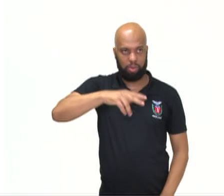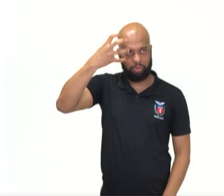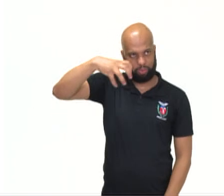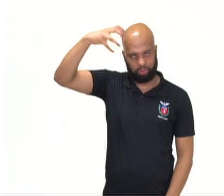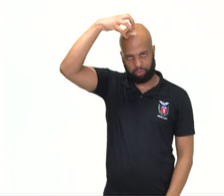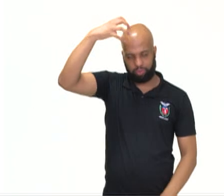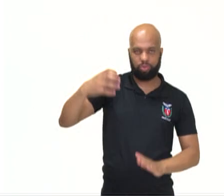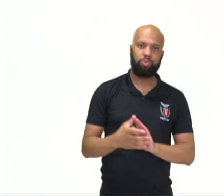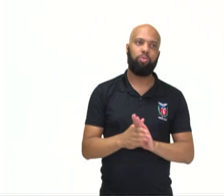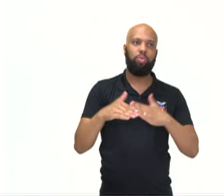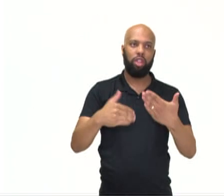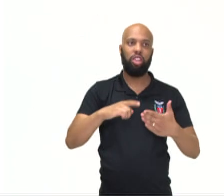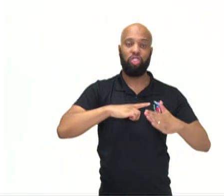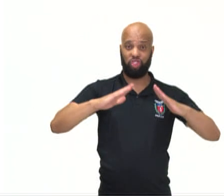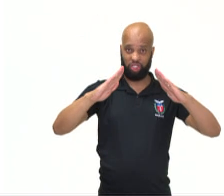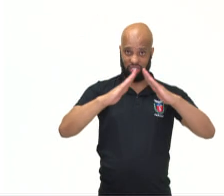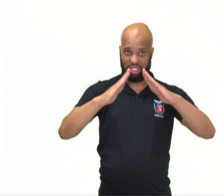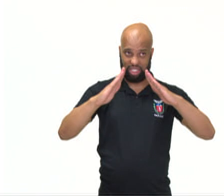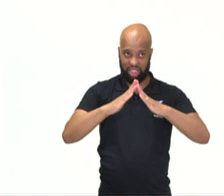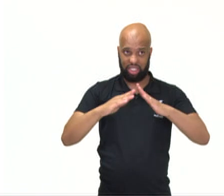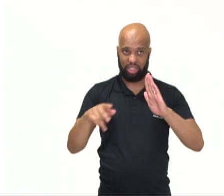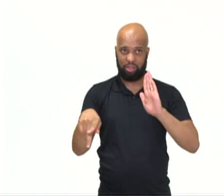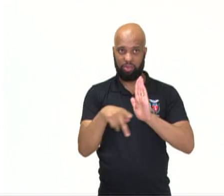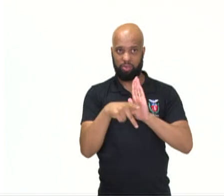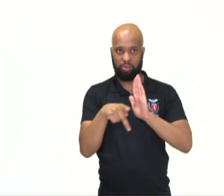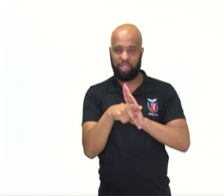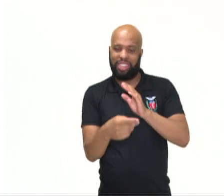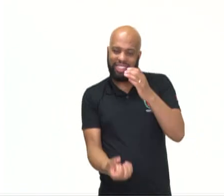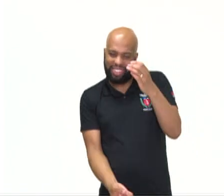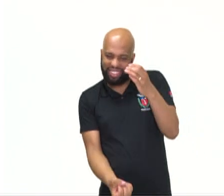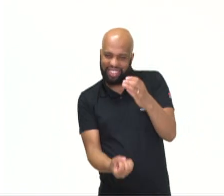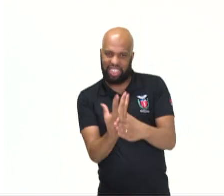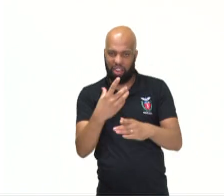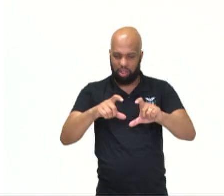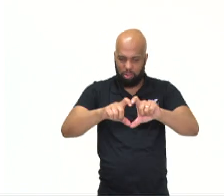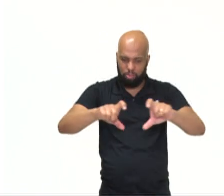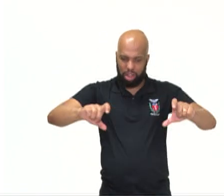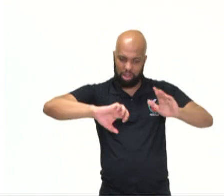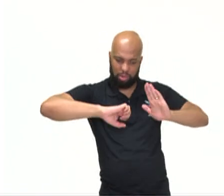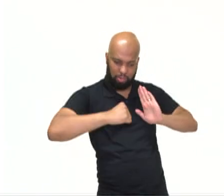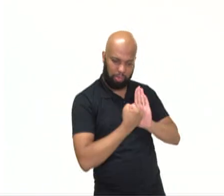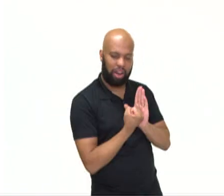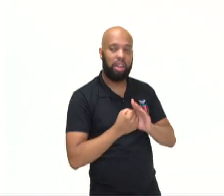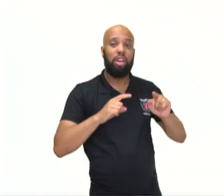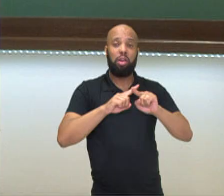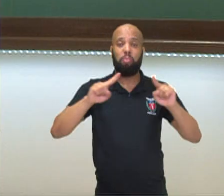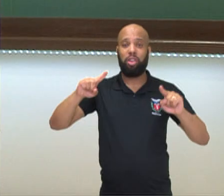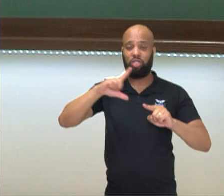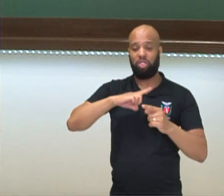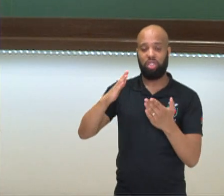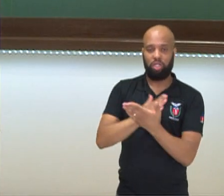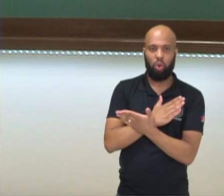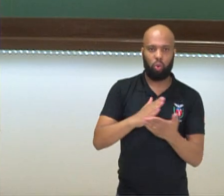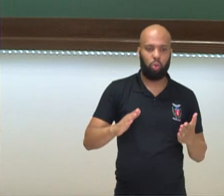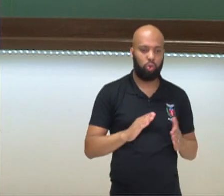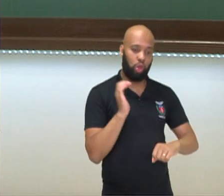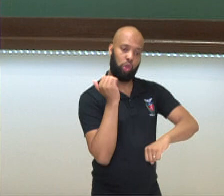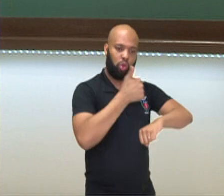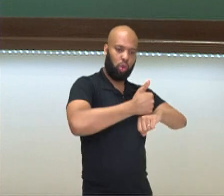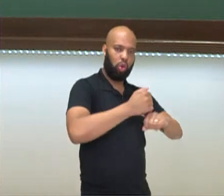Bom, as casas de fundição, né, elas acabaram aumentando a insatisfação de muitos mineradores